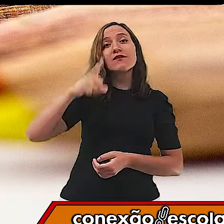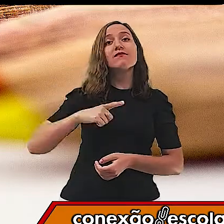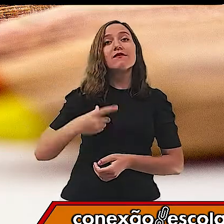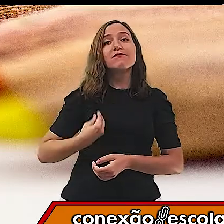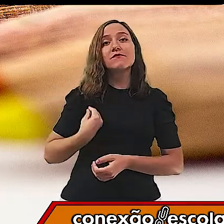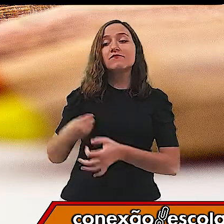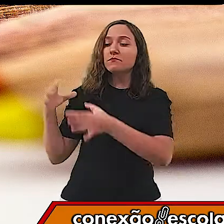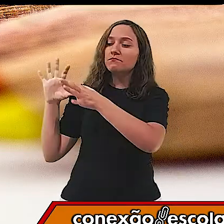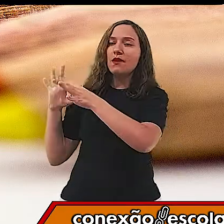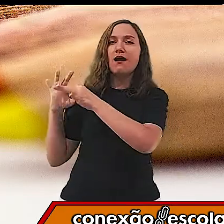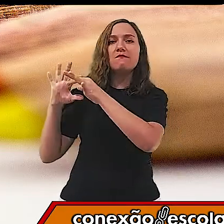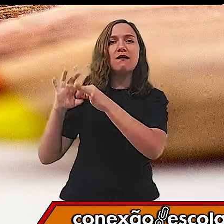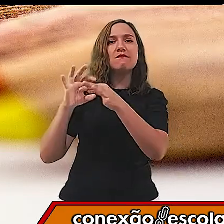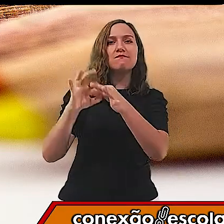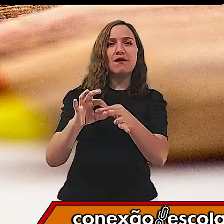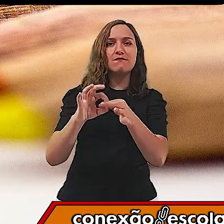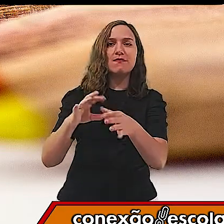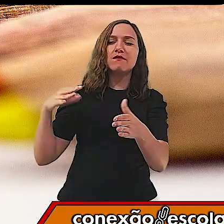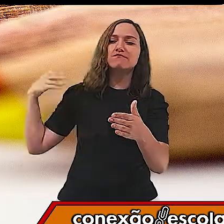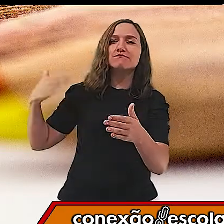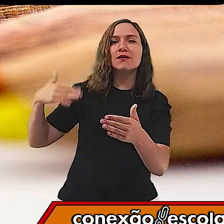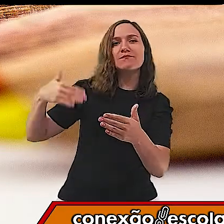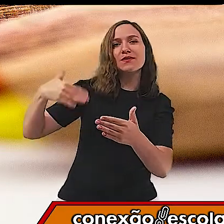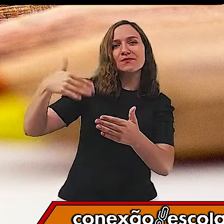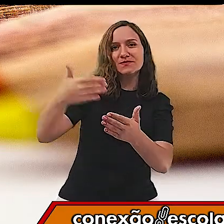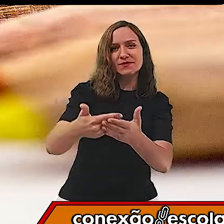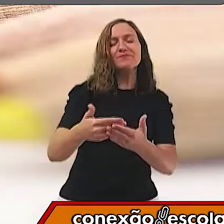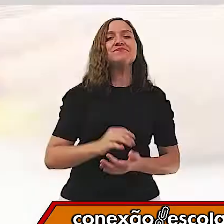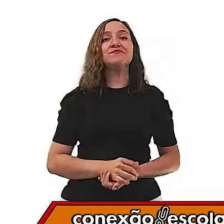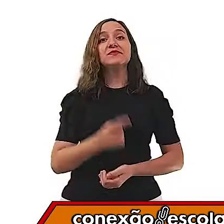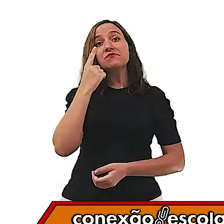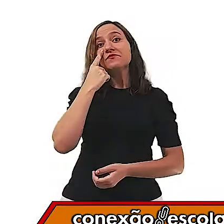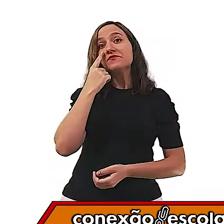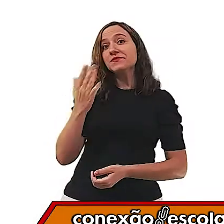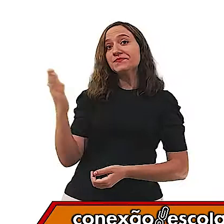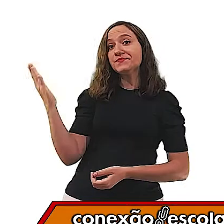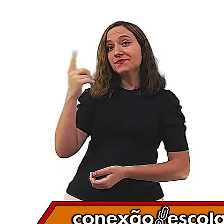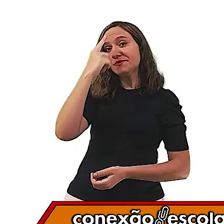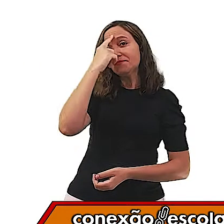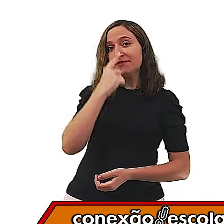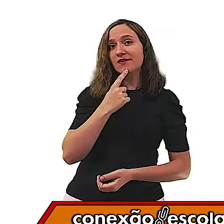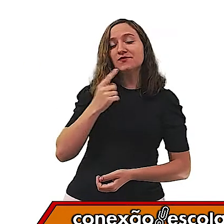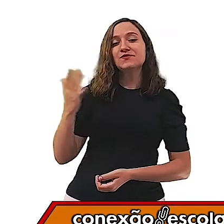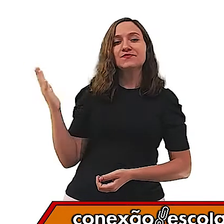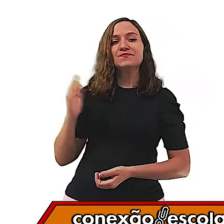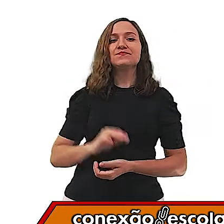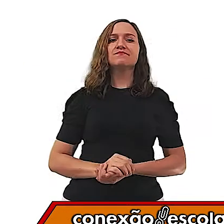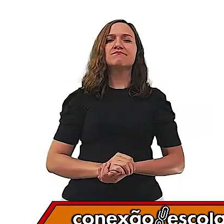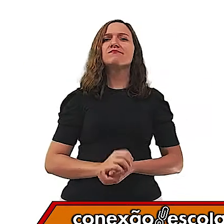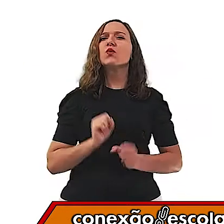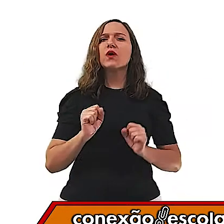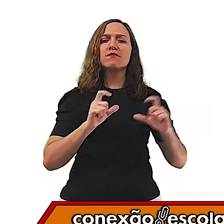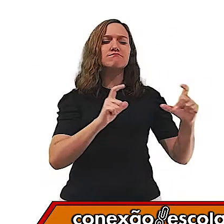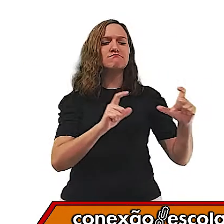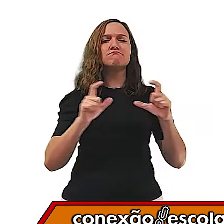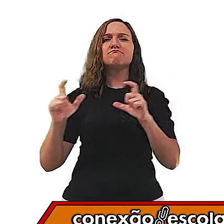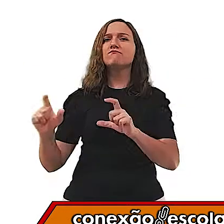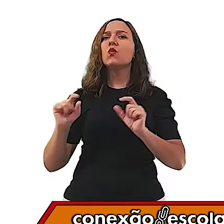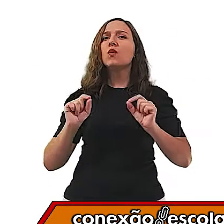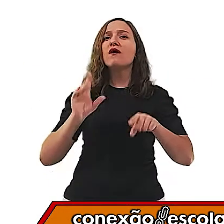história. Entenderam? Olha aí as imagens para vocês verem. Eles estão vendo o quê? Uma